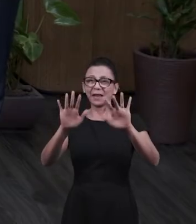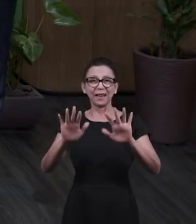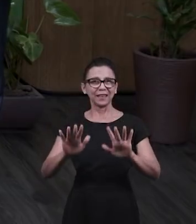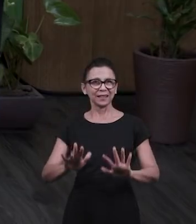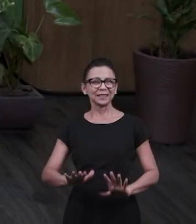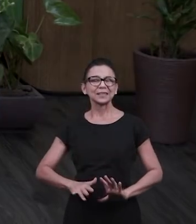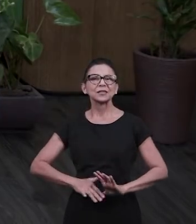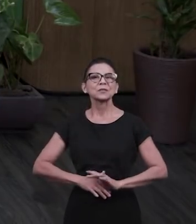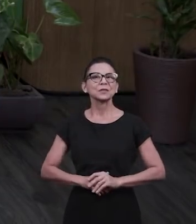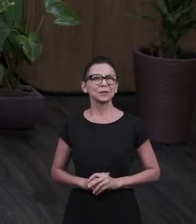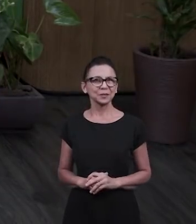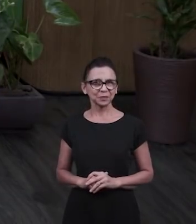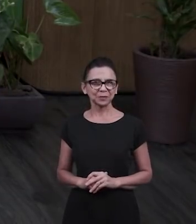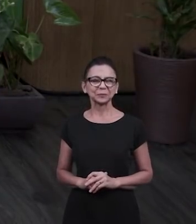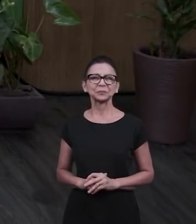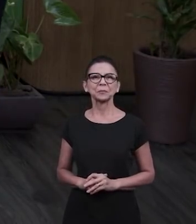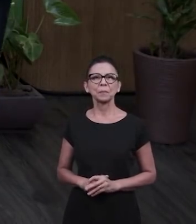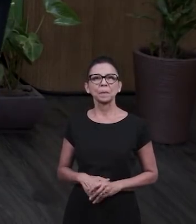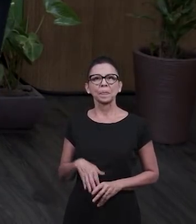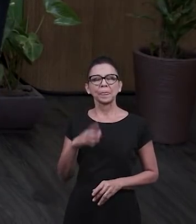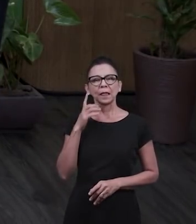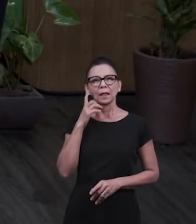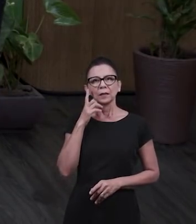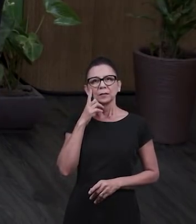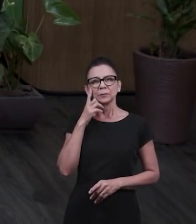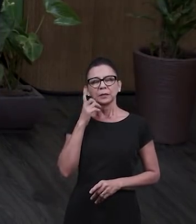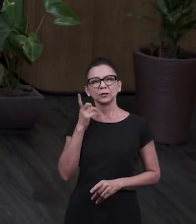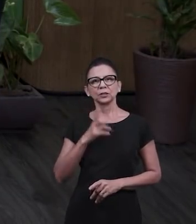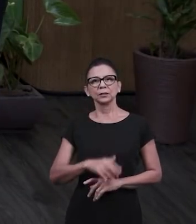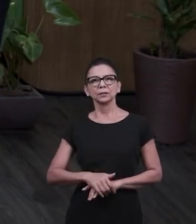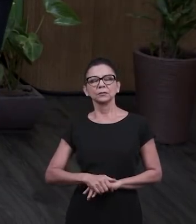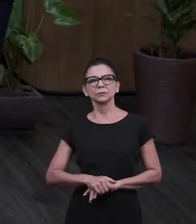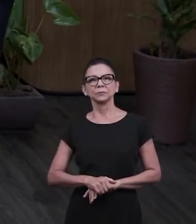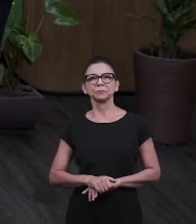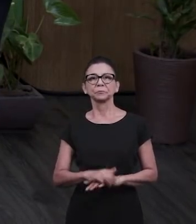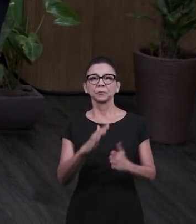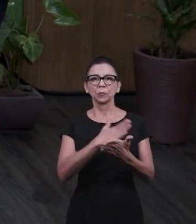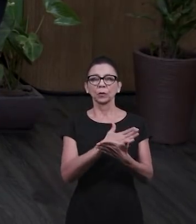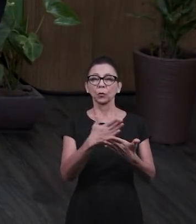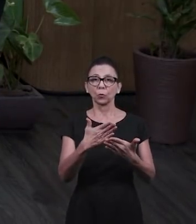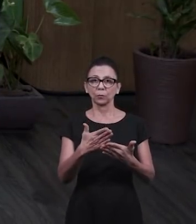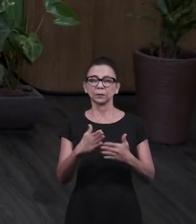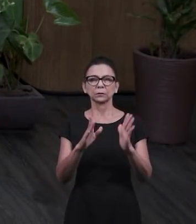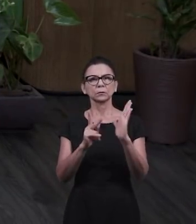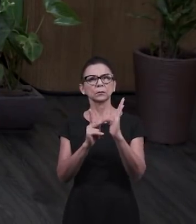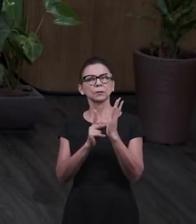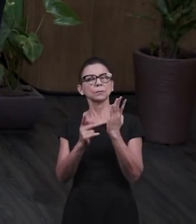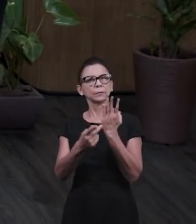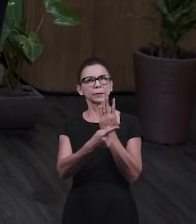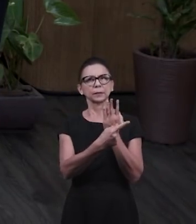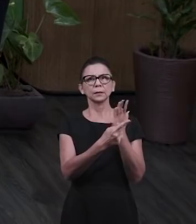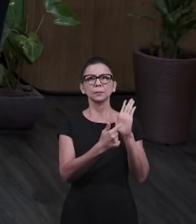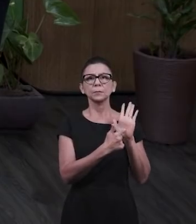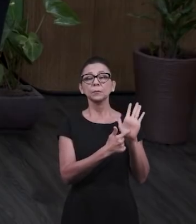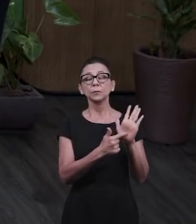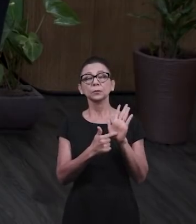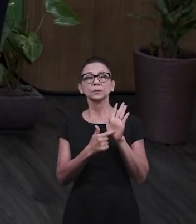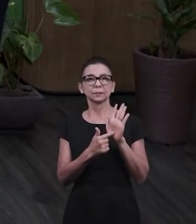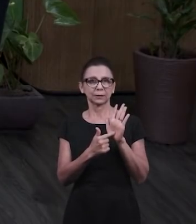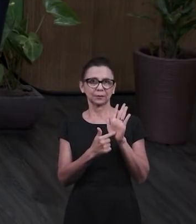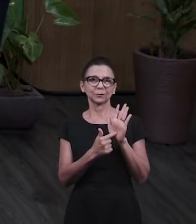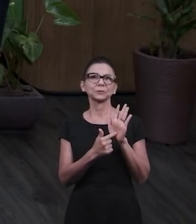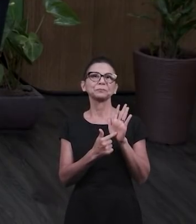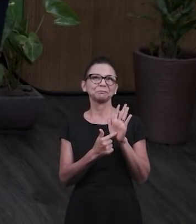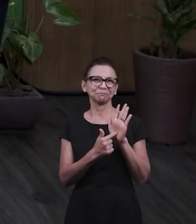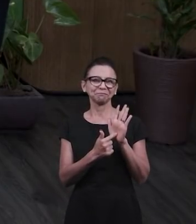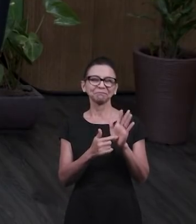ou já entrando nela efetivamente, começou aquela parábola mostrando